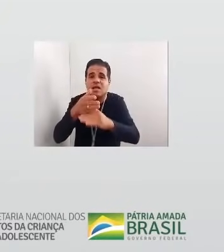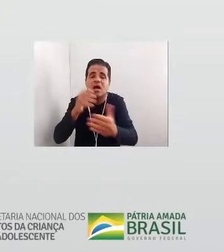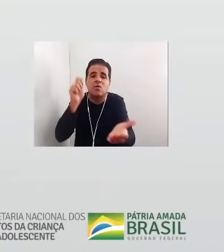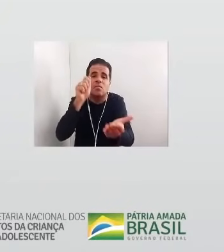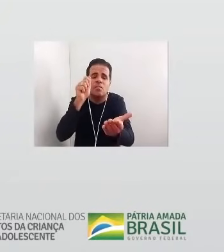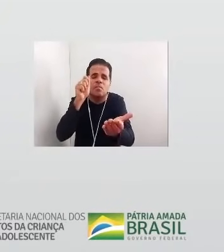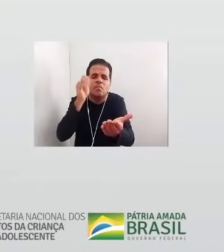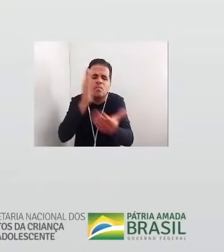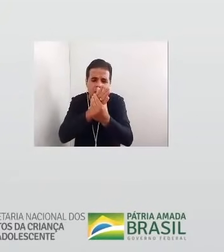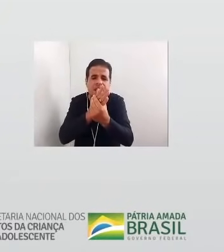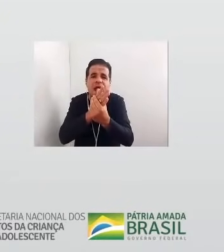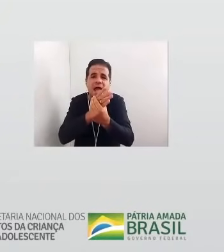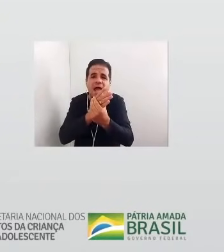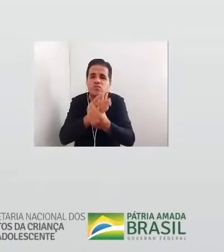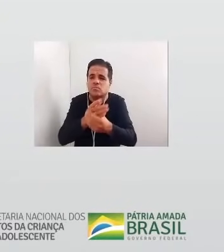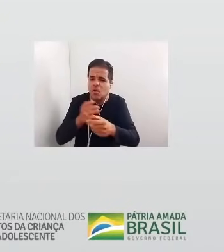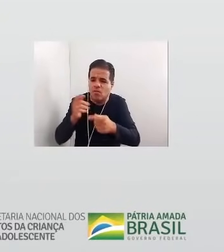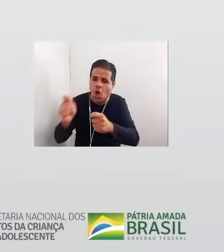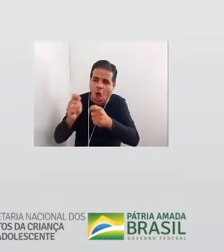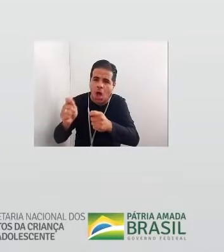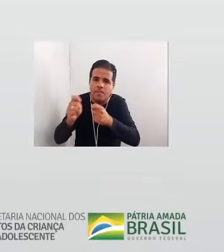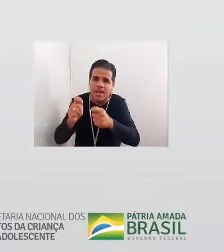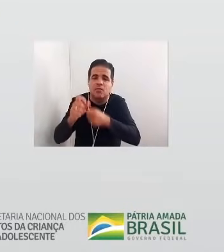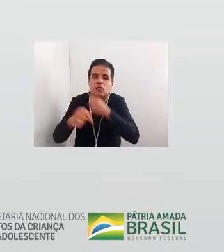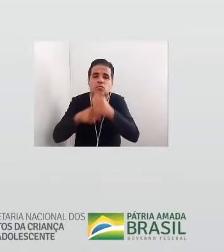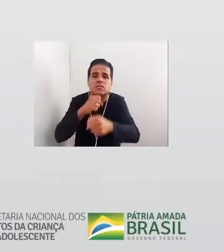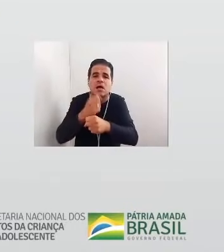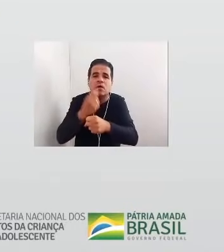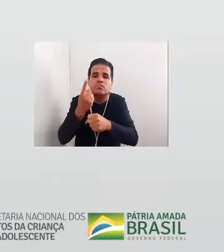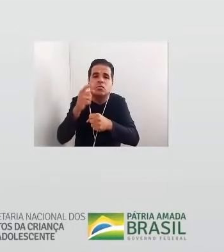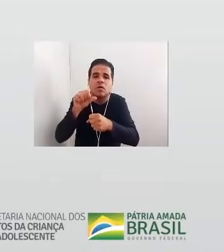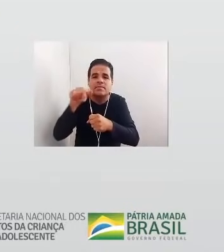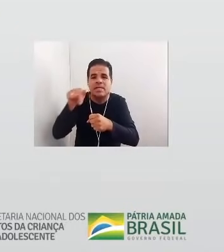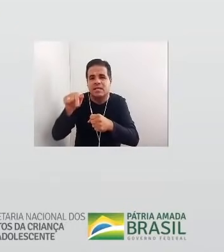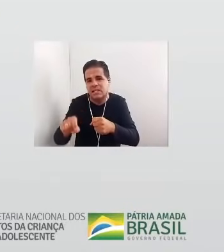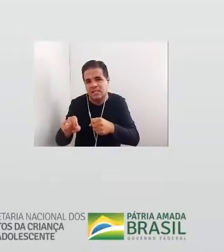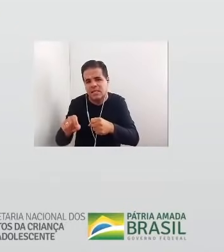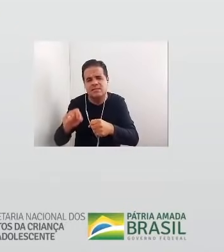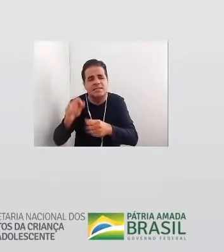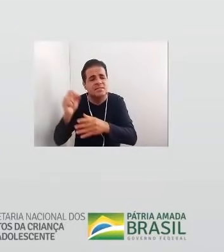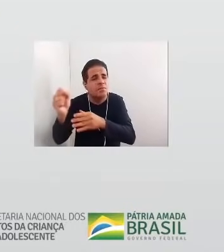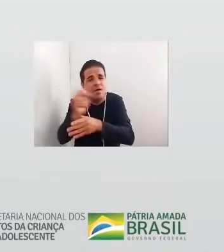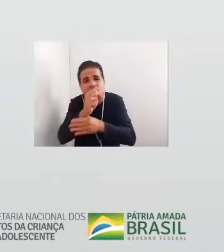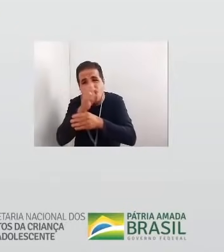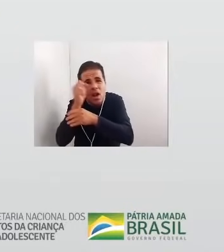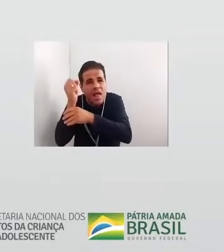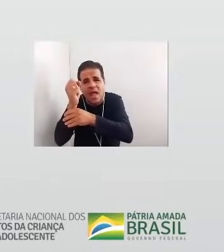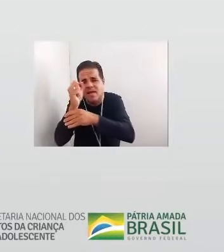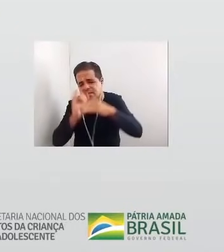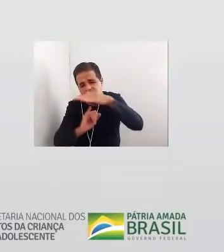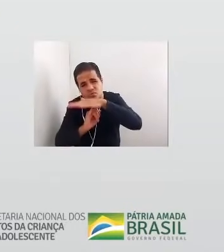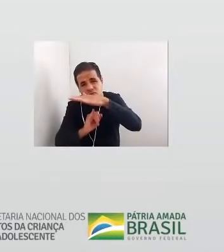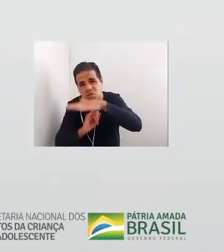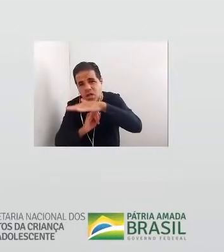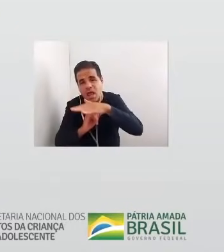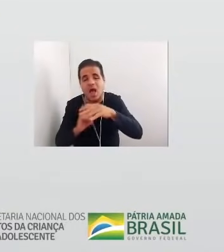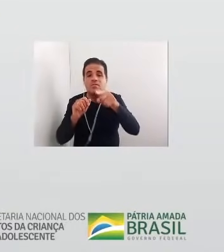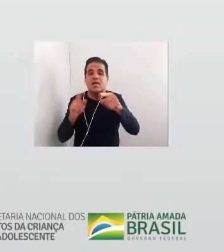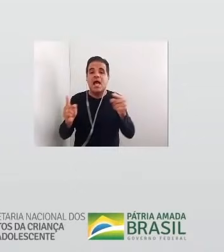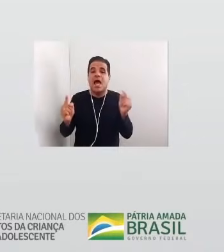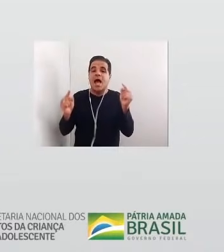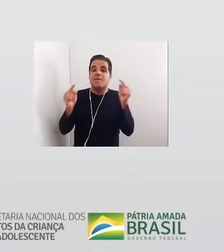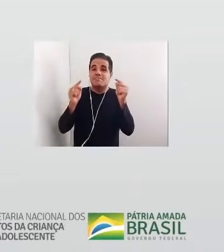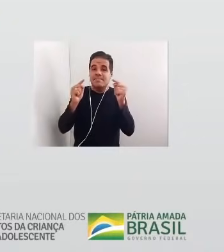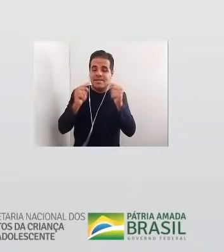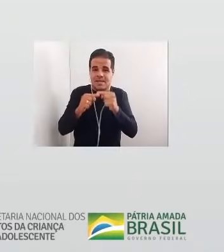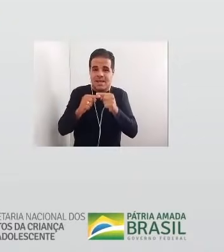sido forçadamente esterilizadas na década de 70. Isso é uma grave violência institucional. Você aplicar numa